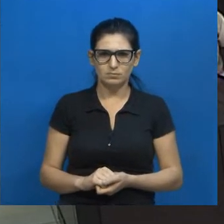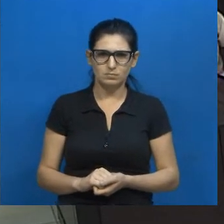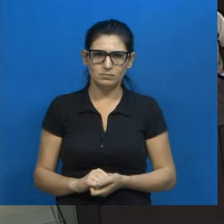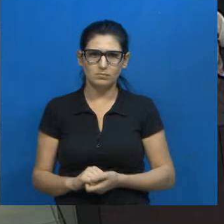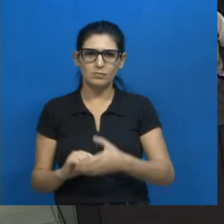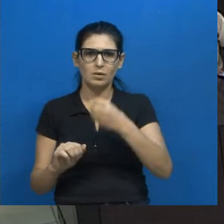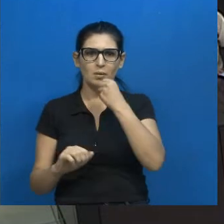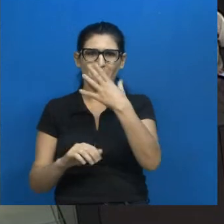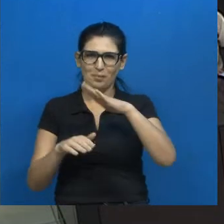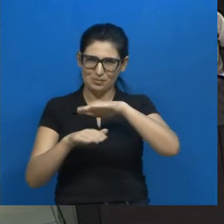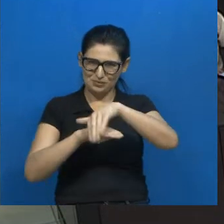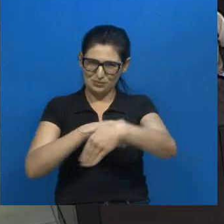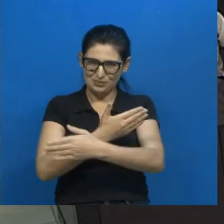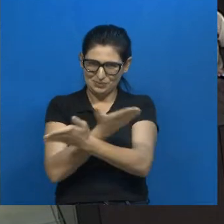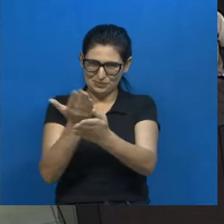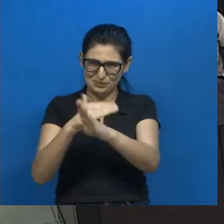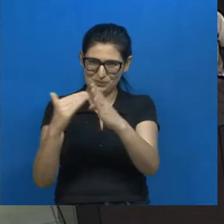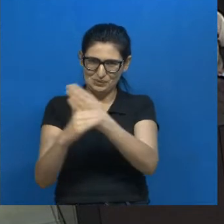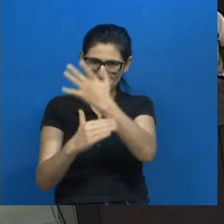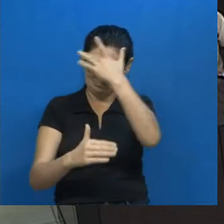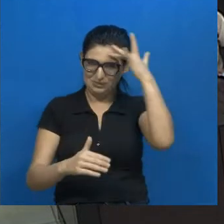Boa noite a todos.